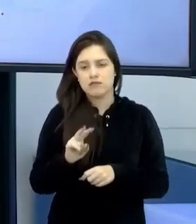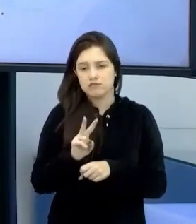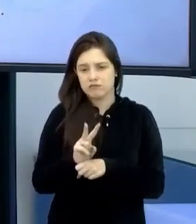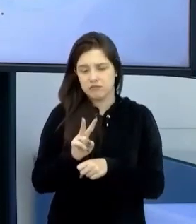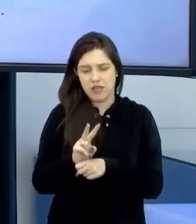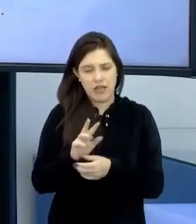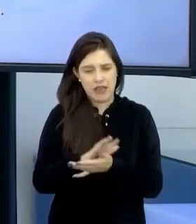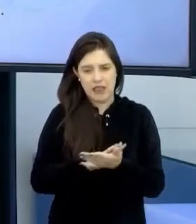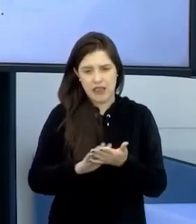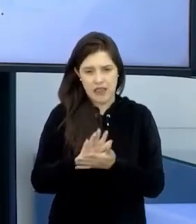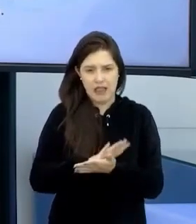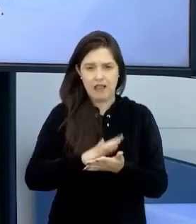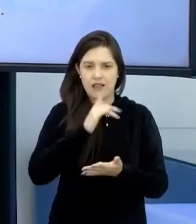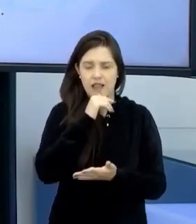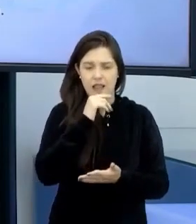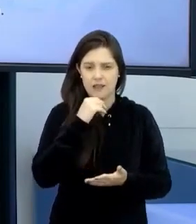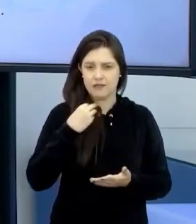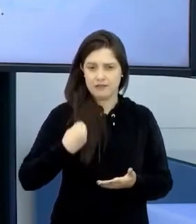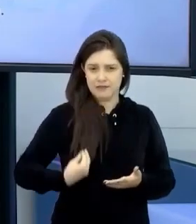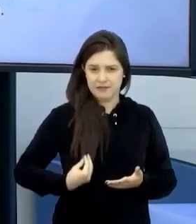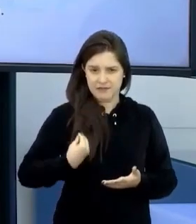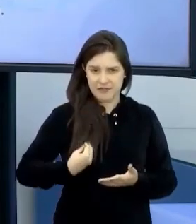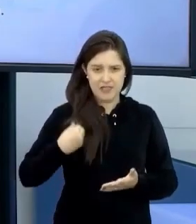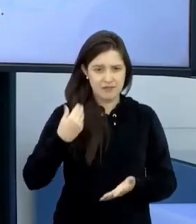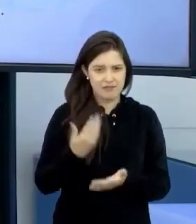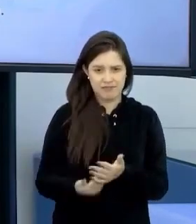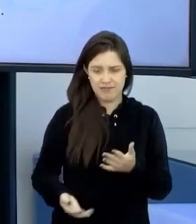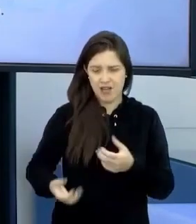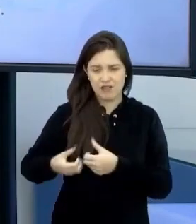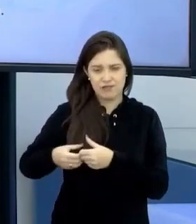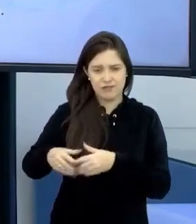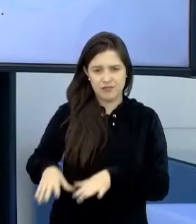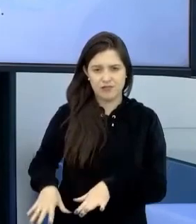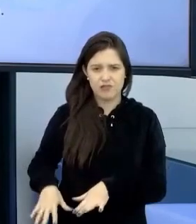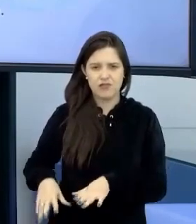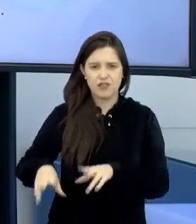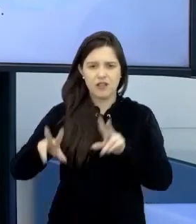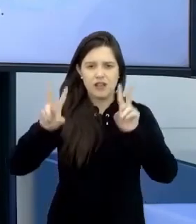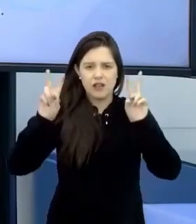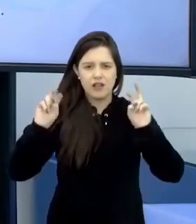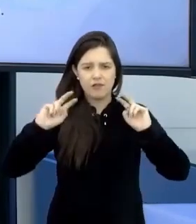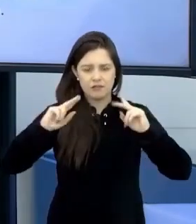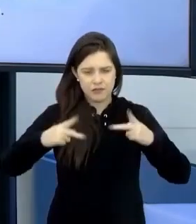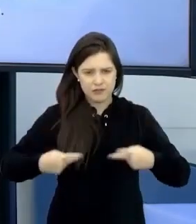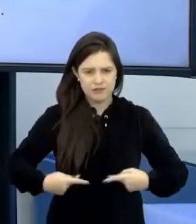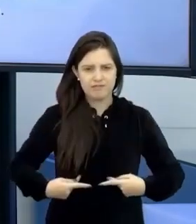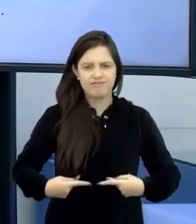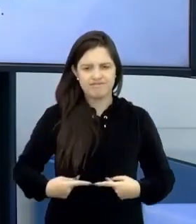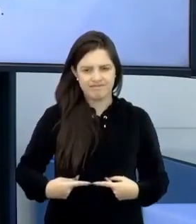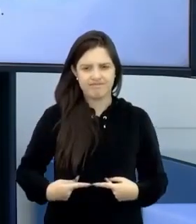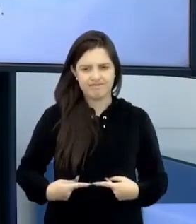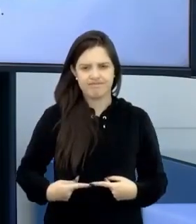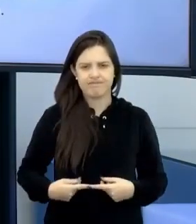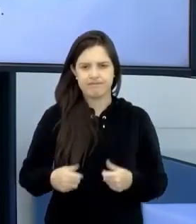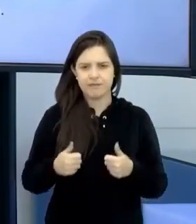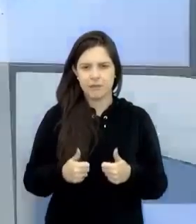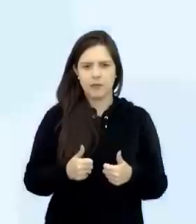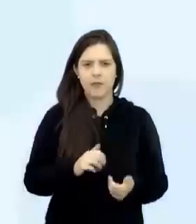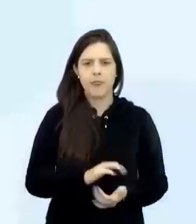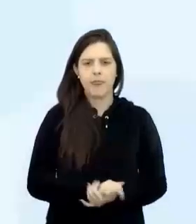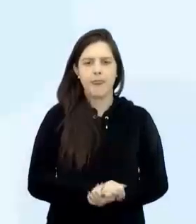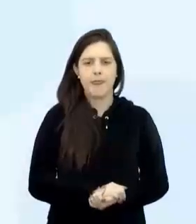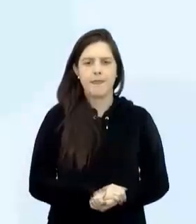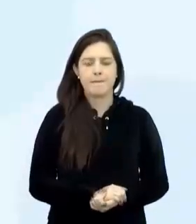ela é o solvente de todas as reações bioquímicas que acontecem durante os processos metabólicos dos seres vivos. Tá bem? Então